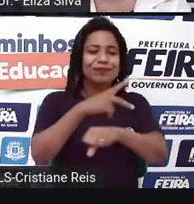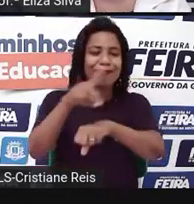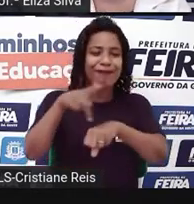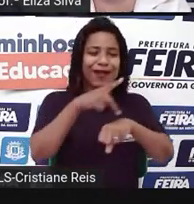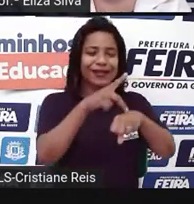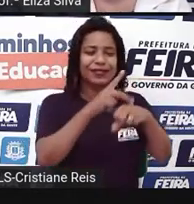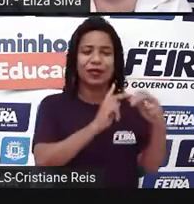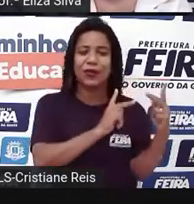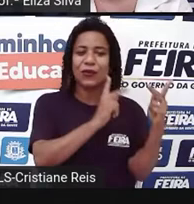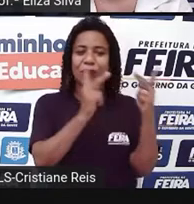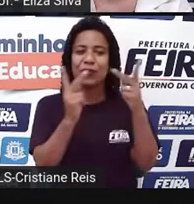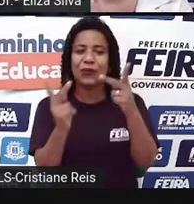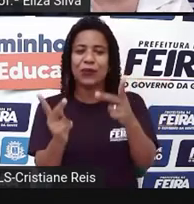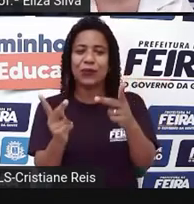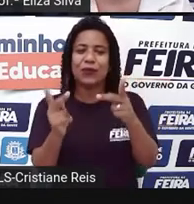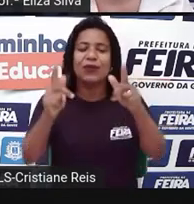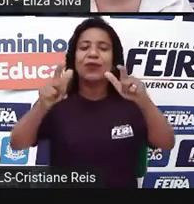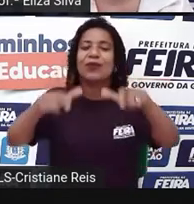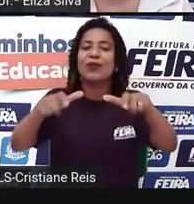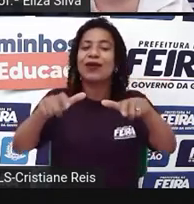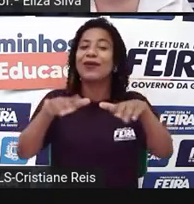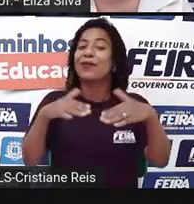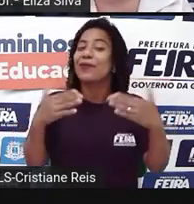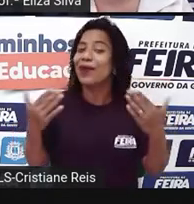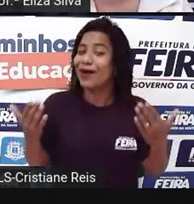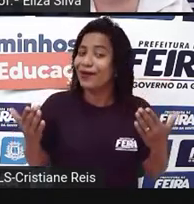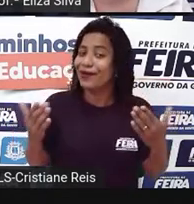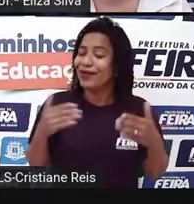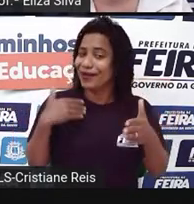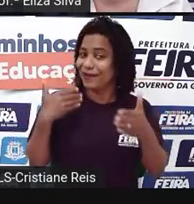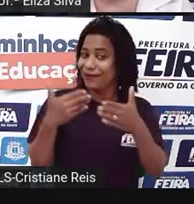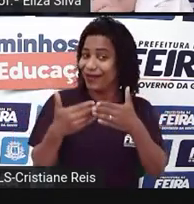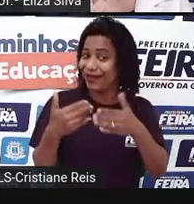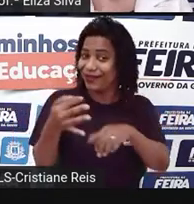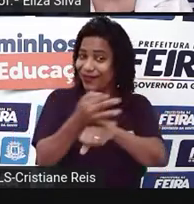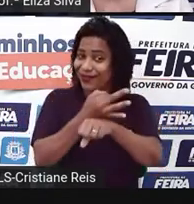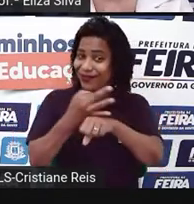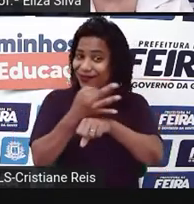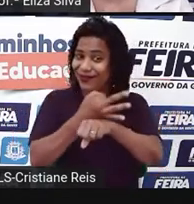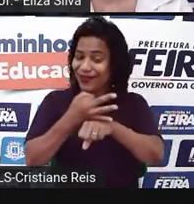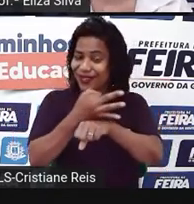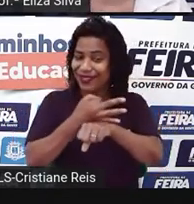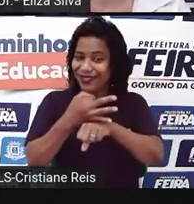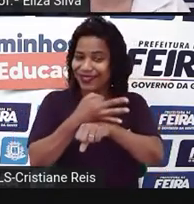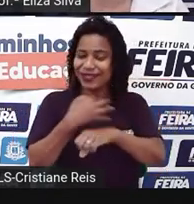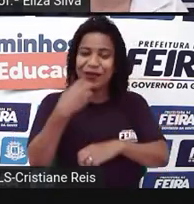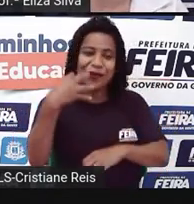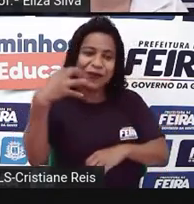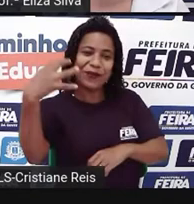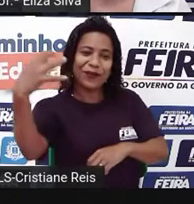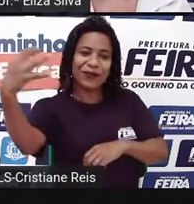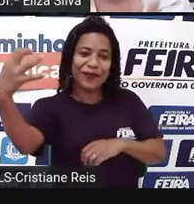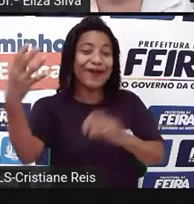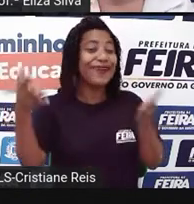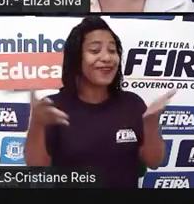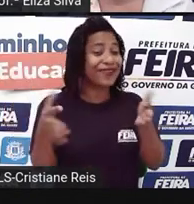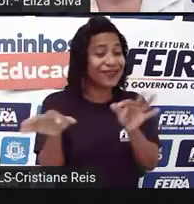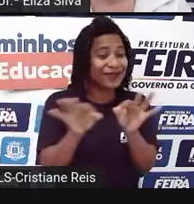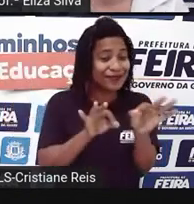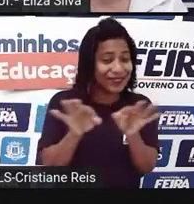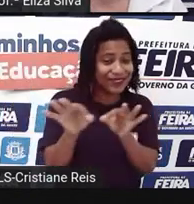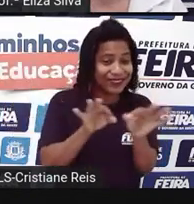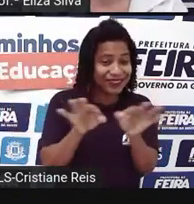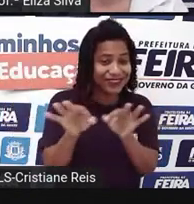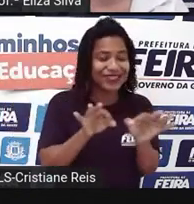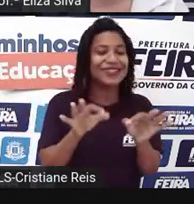um pouquinho. Estamos próximos das férias e é importante já ir planejando um lugar